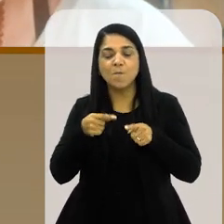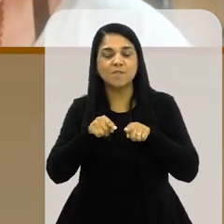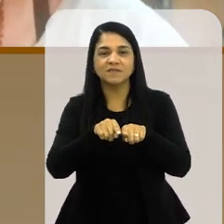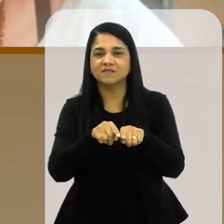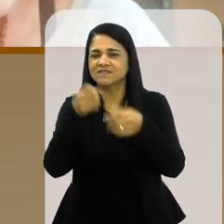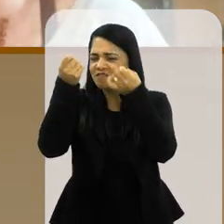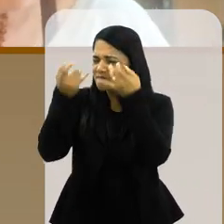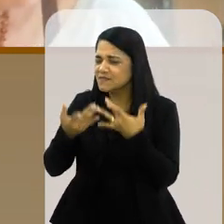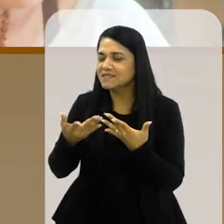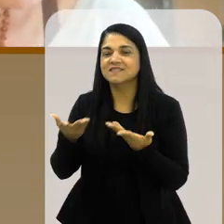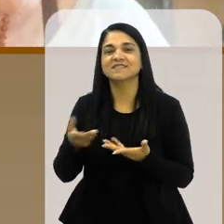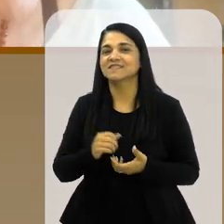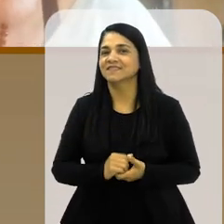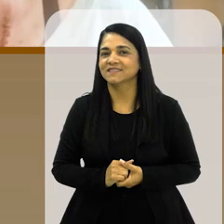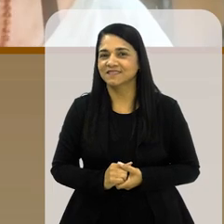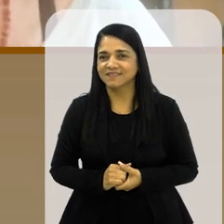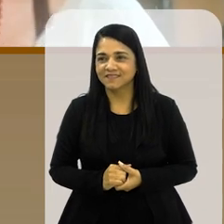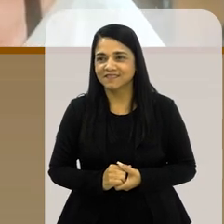parceria.